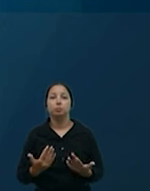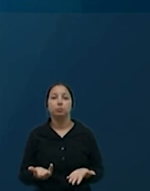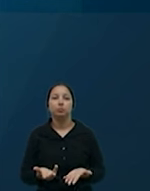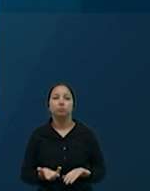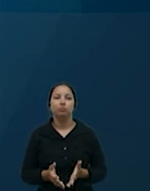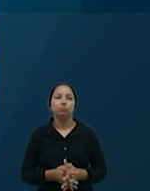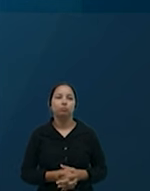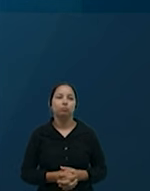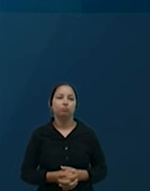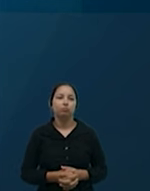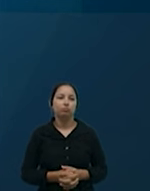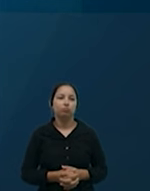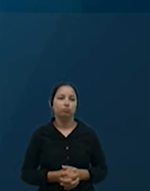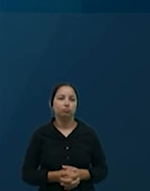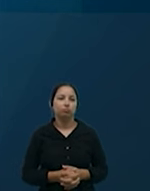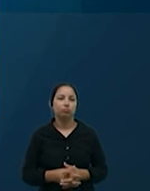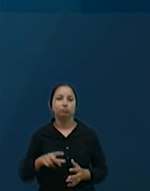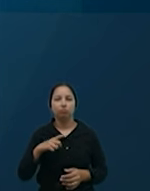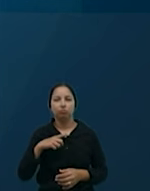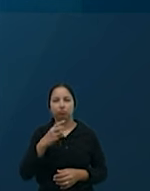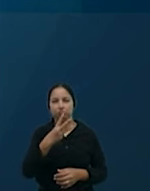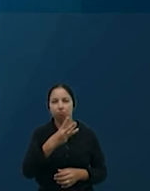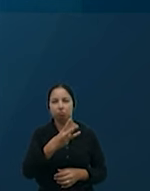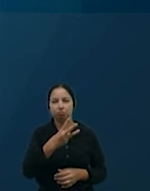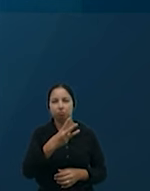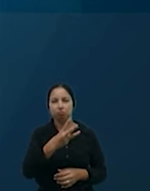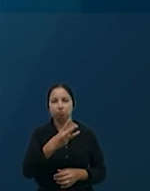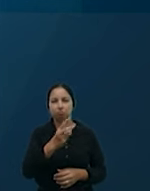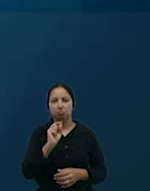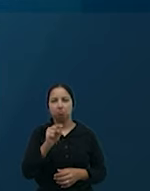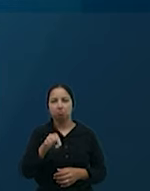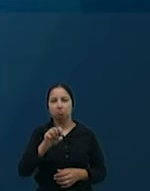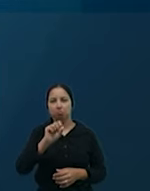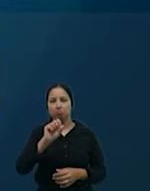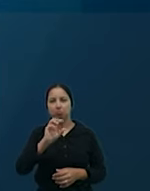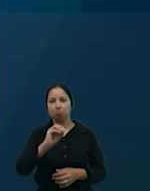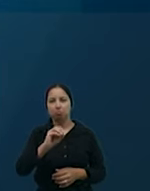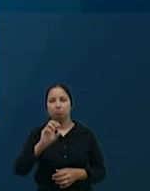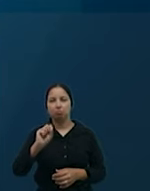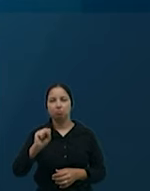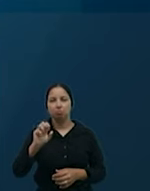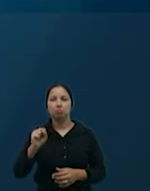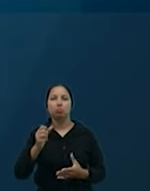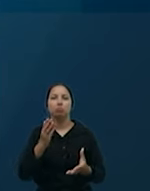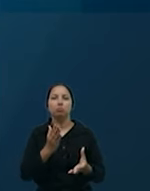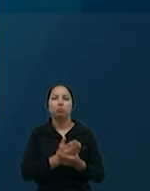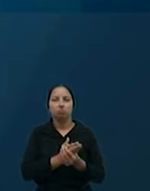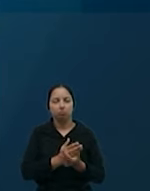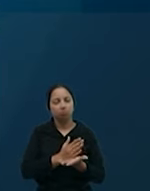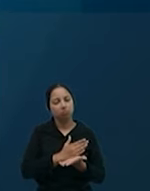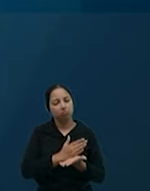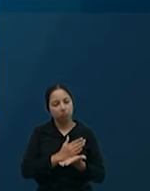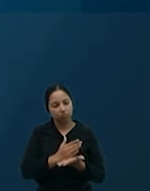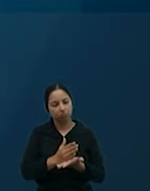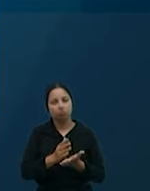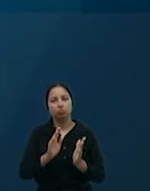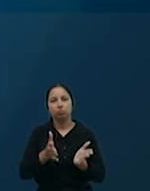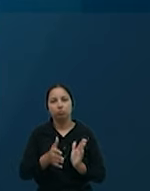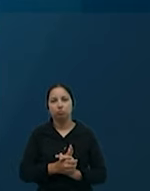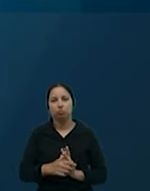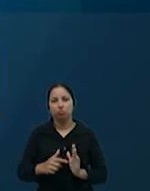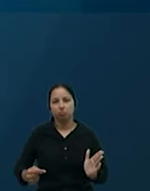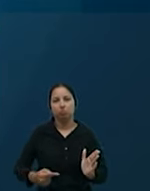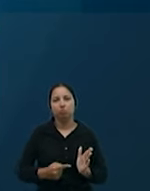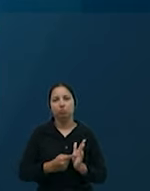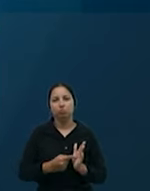São 3.088 processos em andamento. E o impacto econômico, socioeconômico, nesse